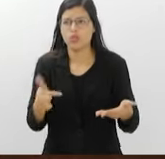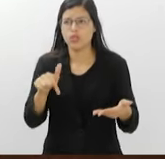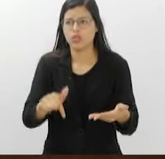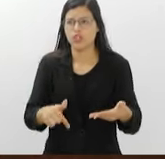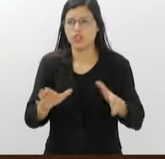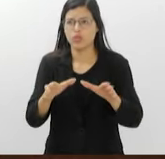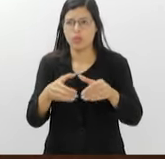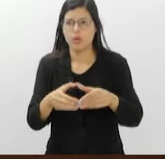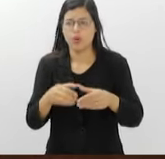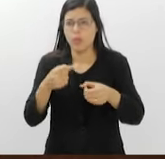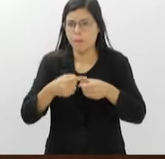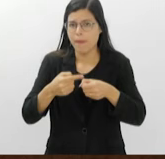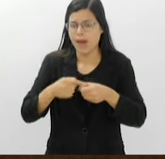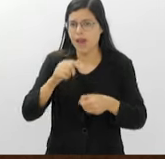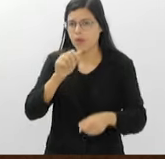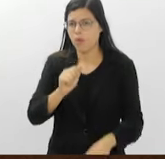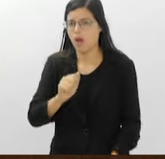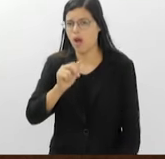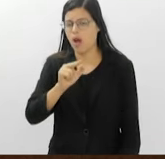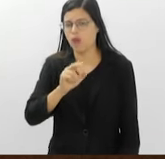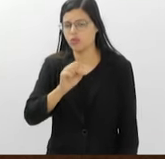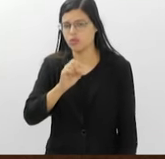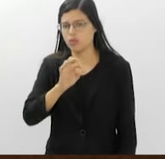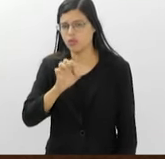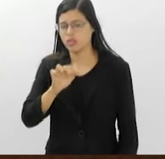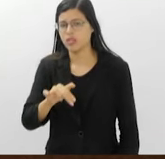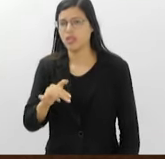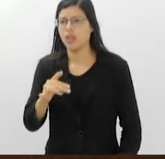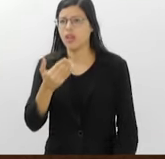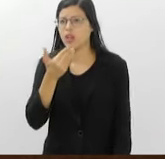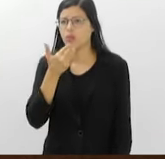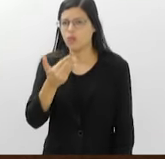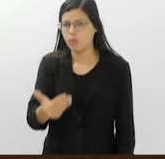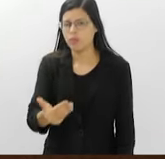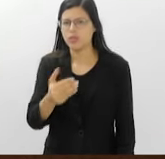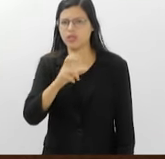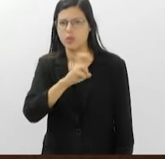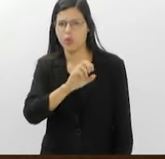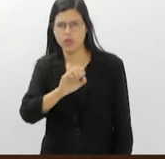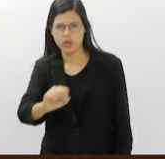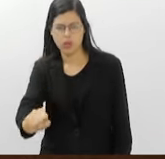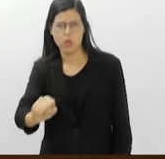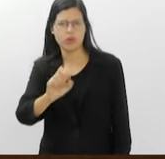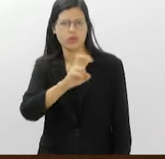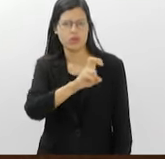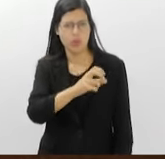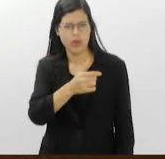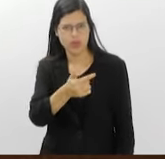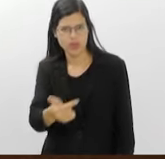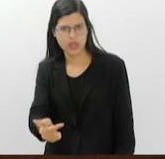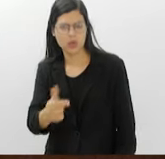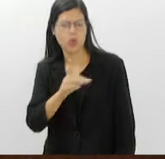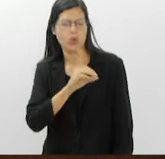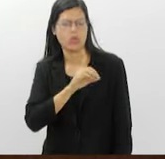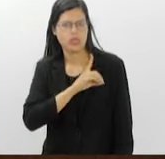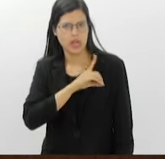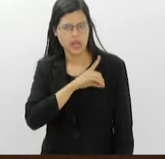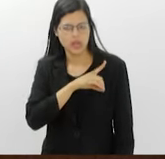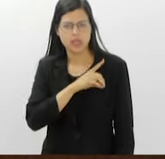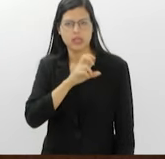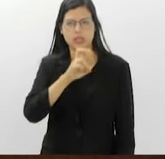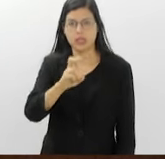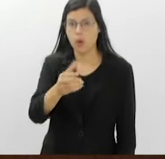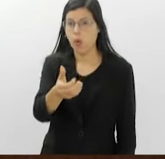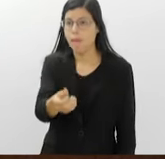nascido e criado em Auche, eu vou pedir, vou oficializar a 58DP, a 52DP, a 56, para saber